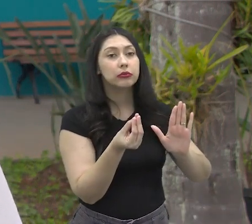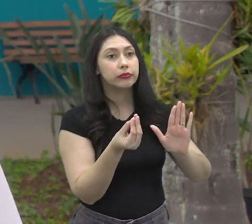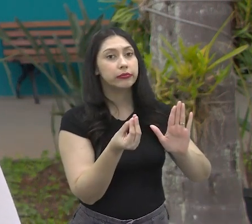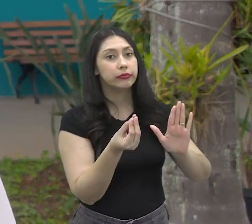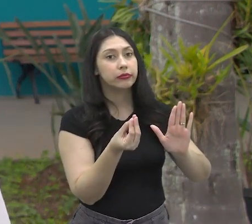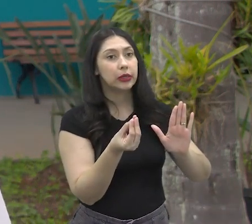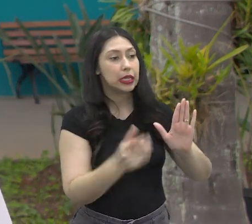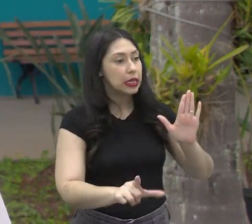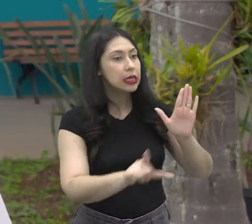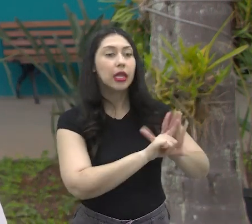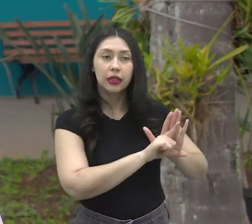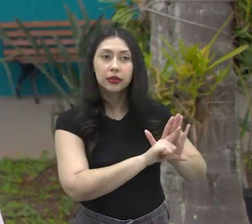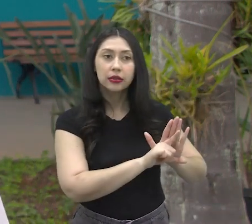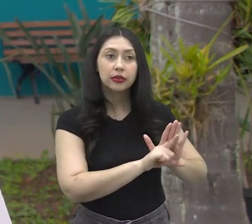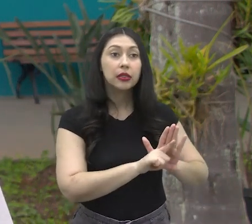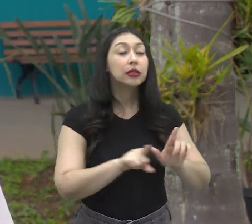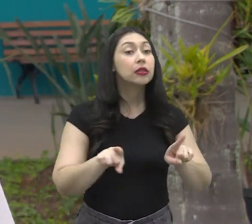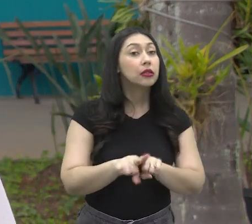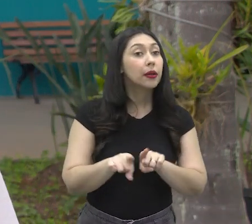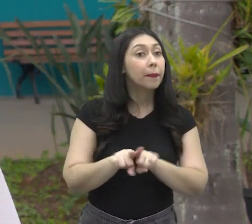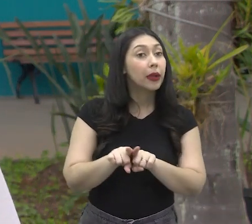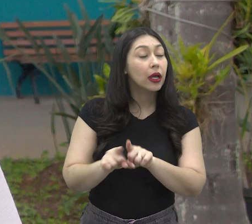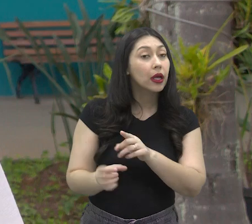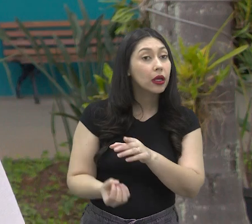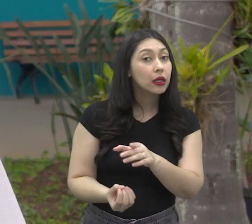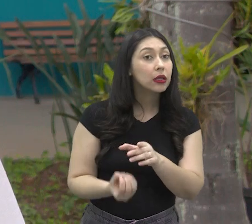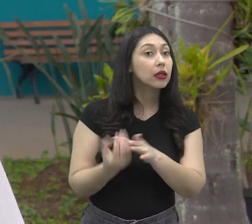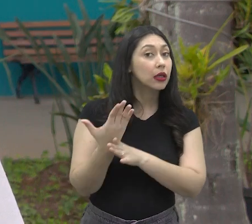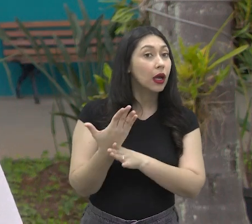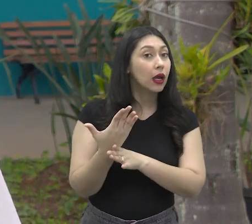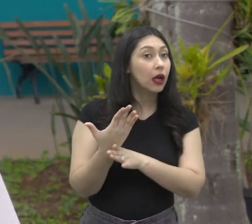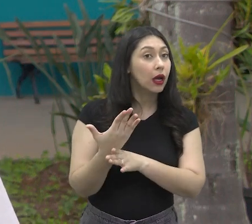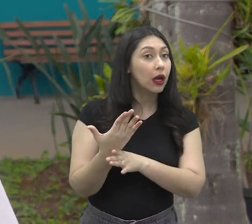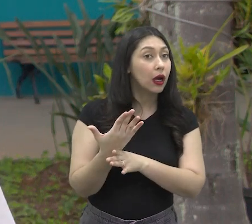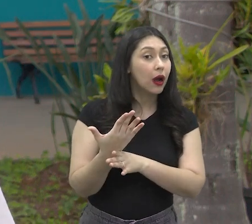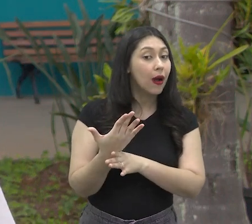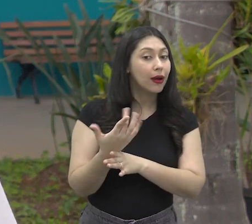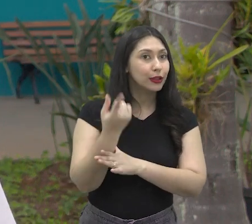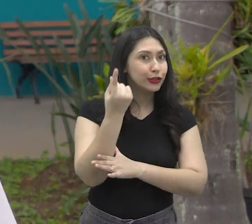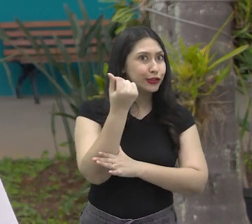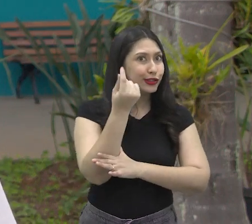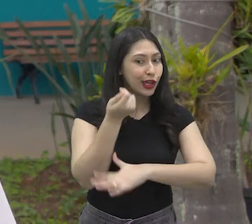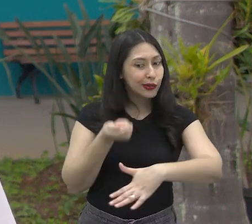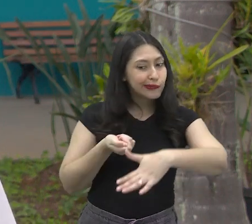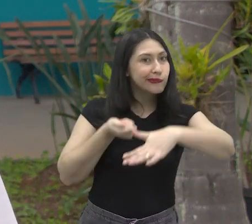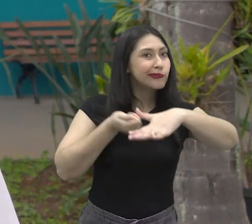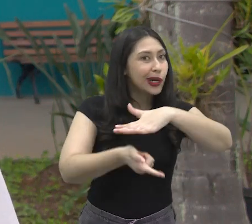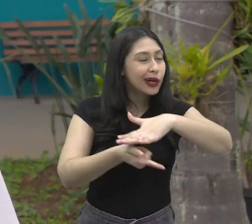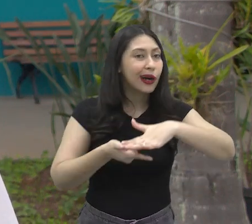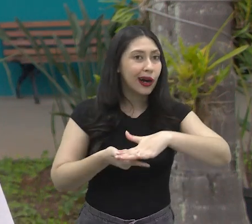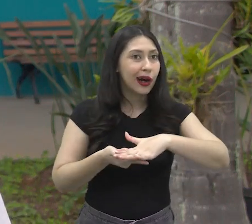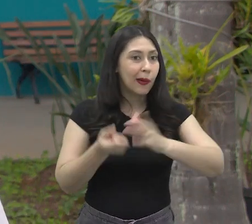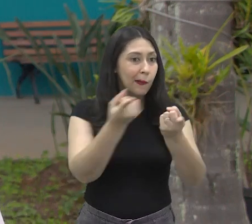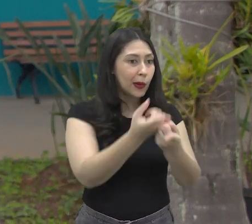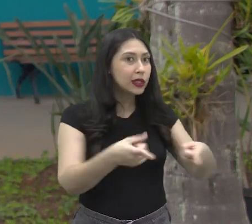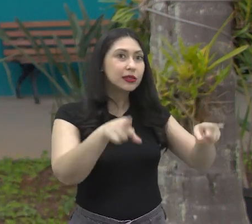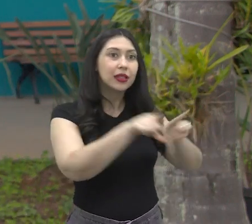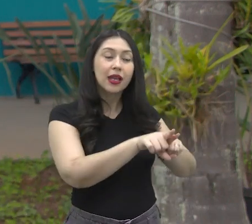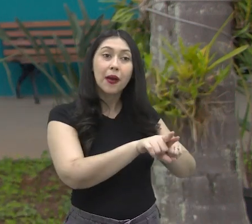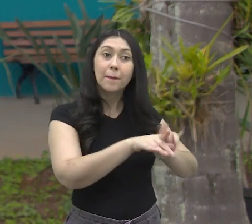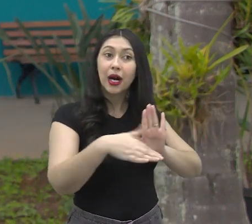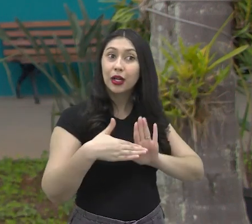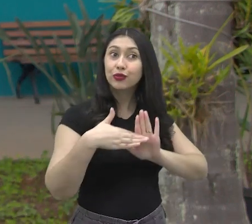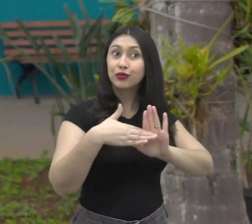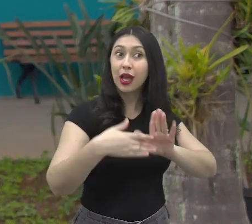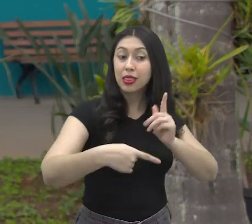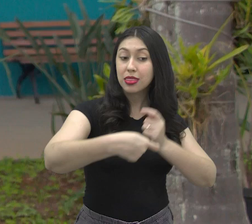primeira questão é essa. A outra é criar situações de fomento, de parcerias, para você potencializar